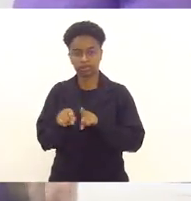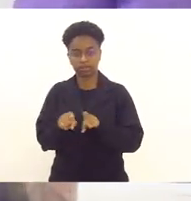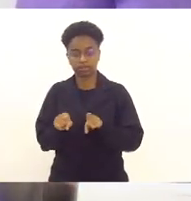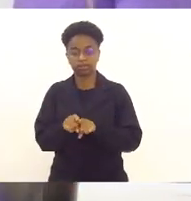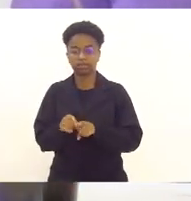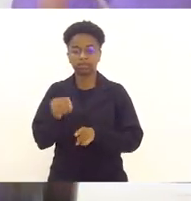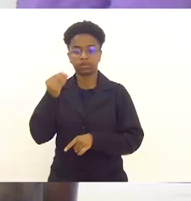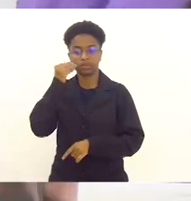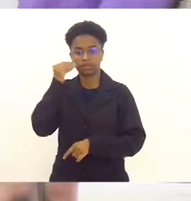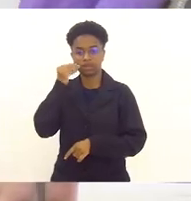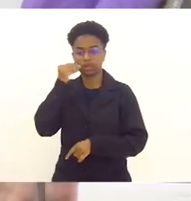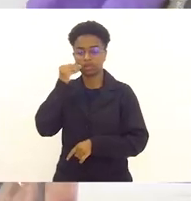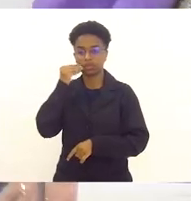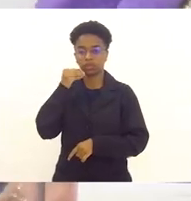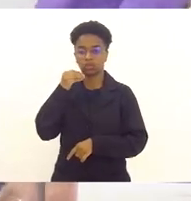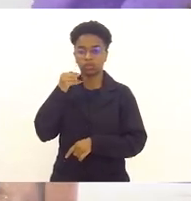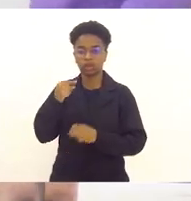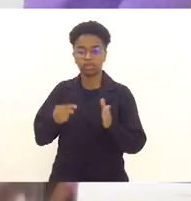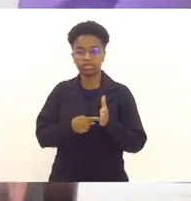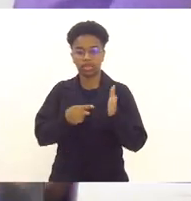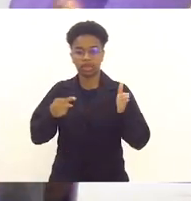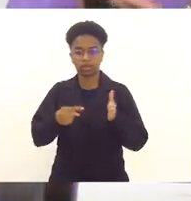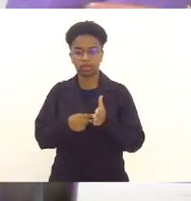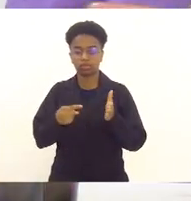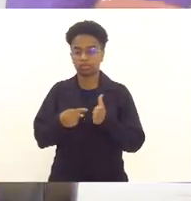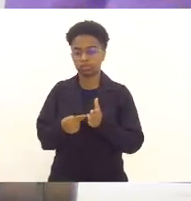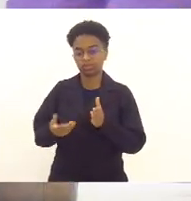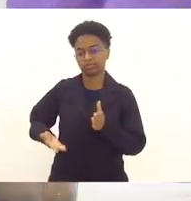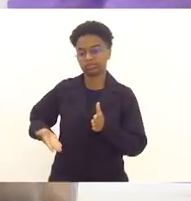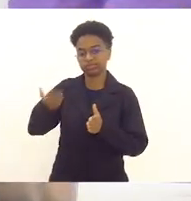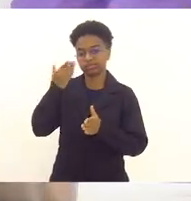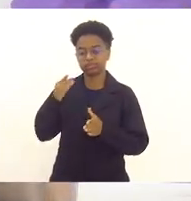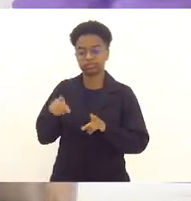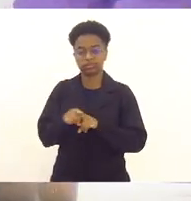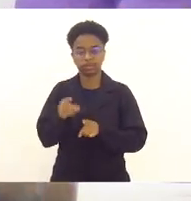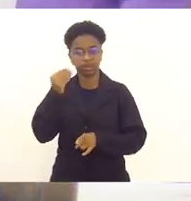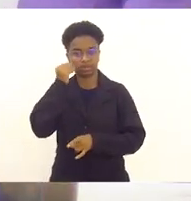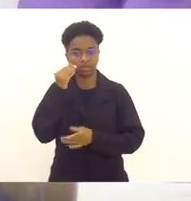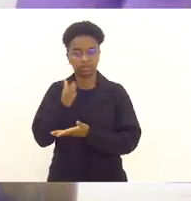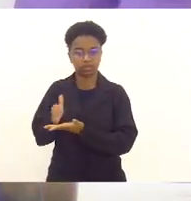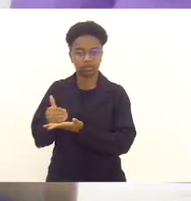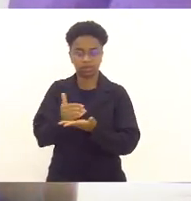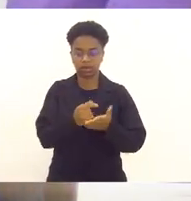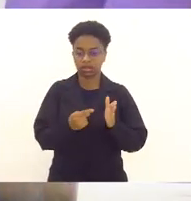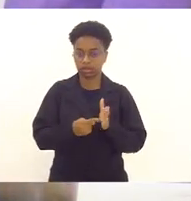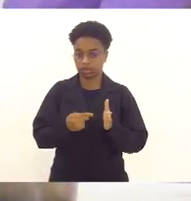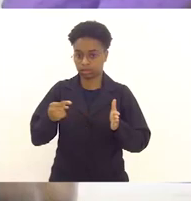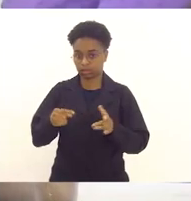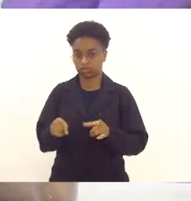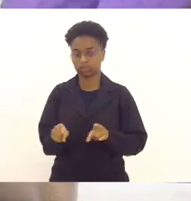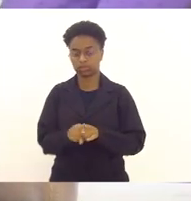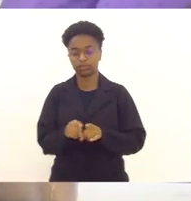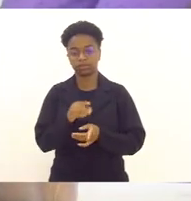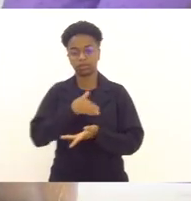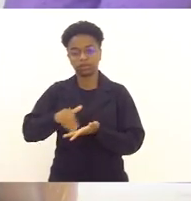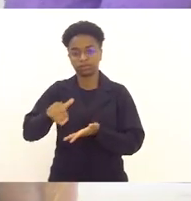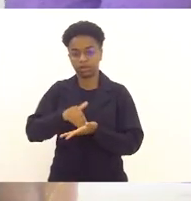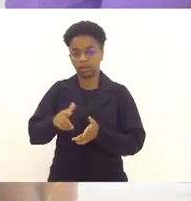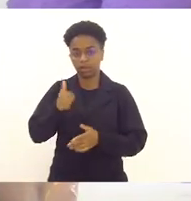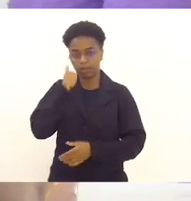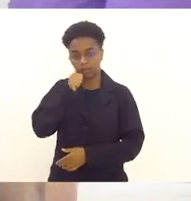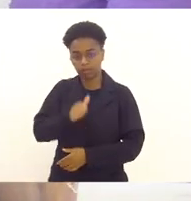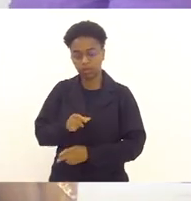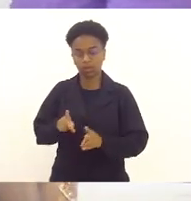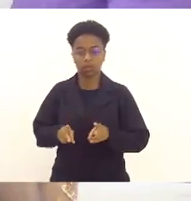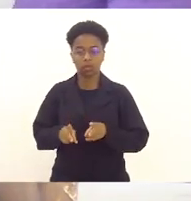as denúncias a gente conseguir abarcar mais denúncias ali e a secretaria da mulher segue